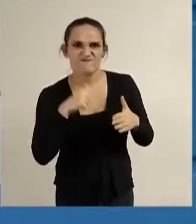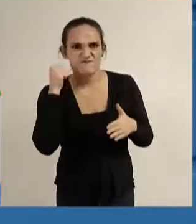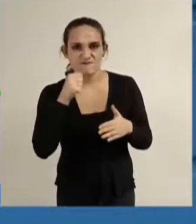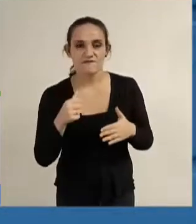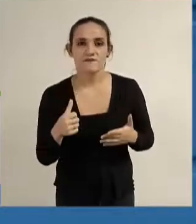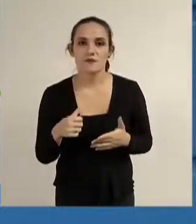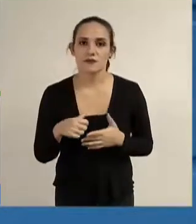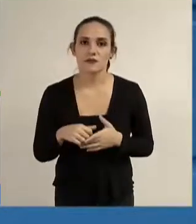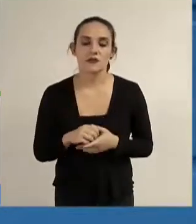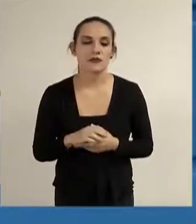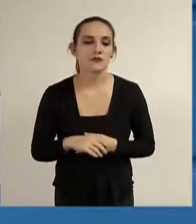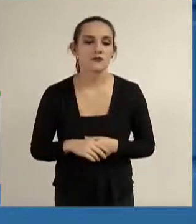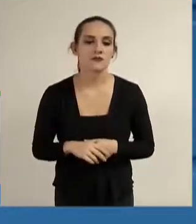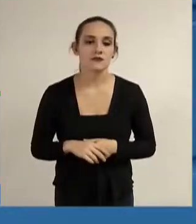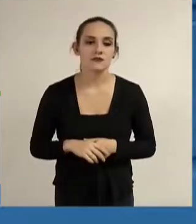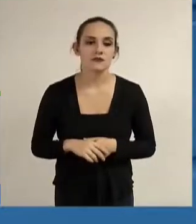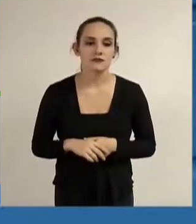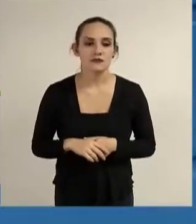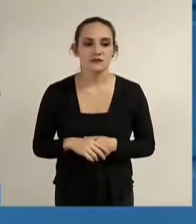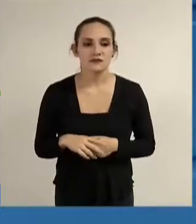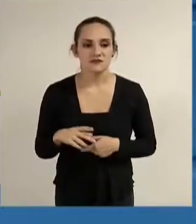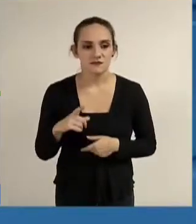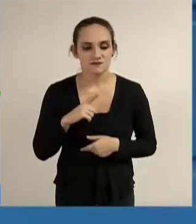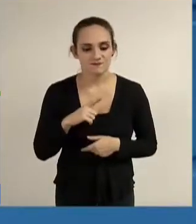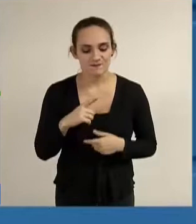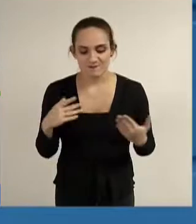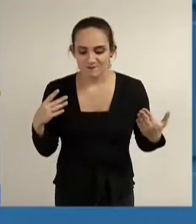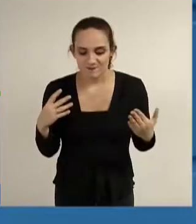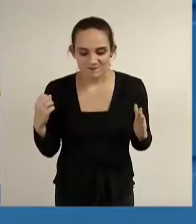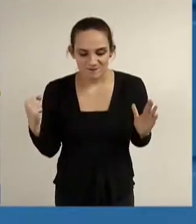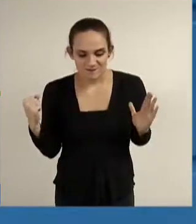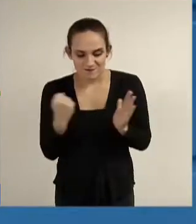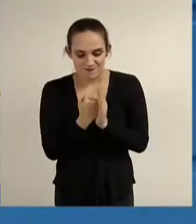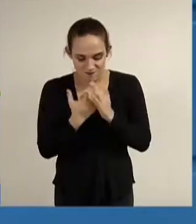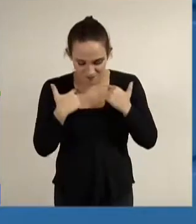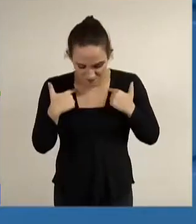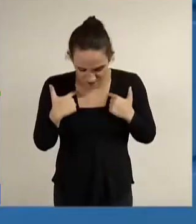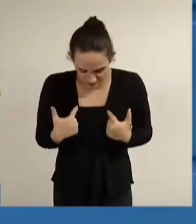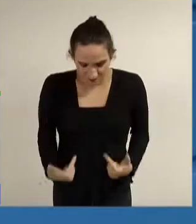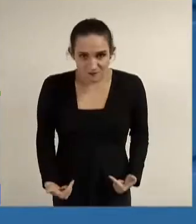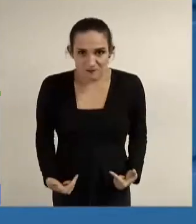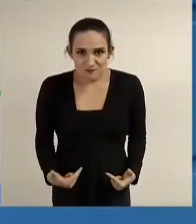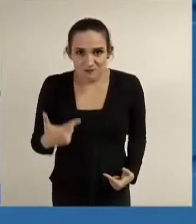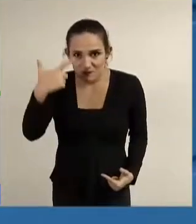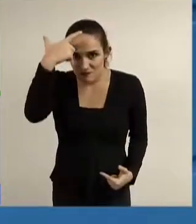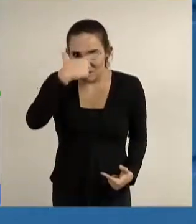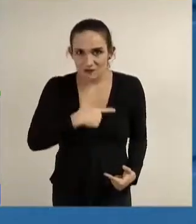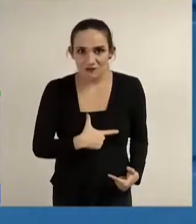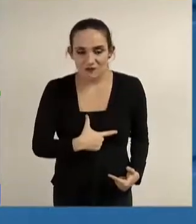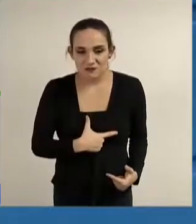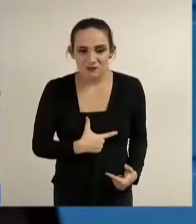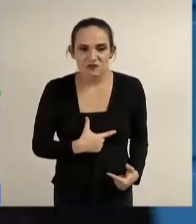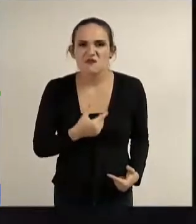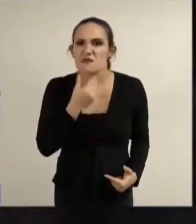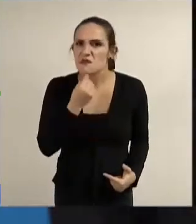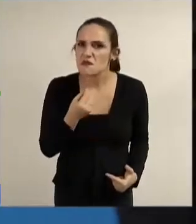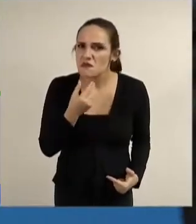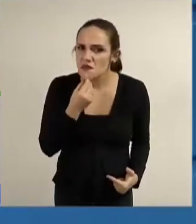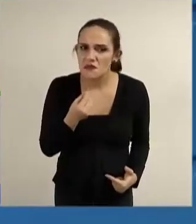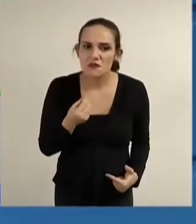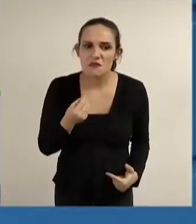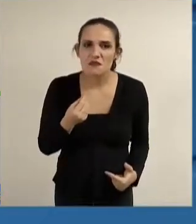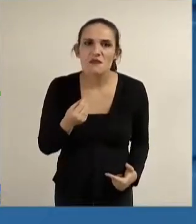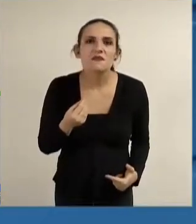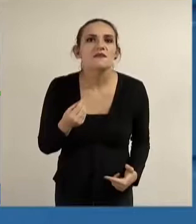e que, além das marcas da violência que foram causadas por esse covarde, ela